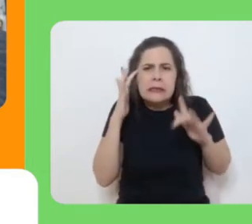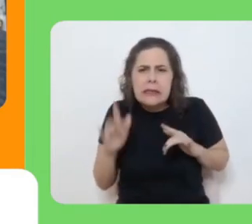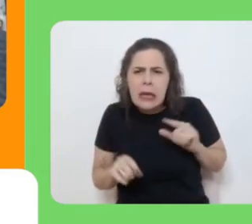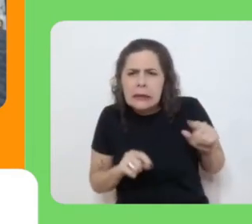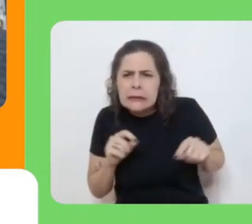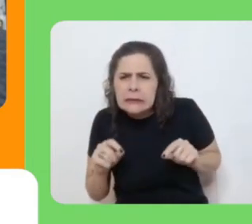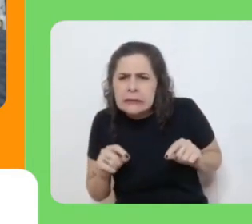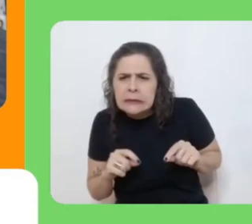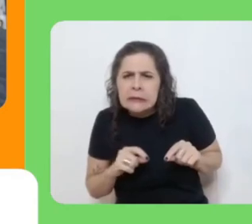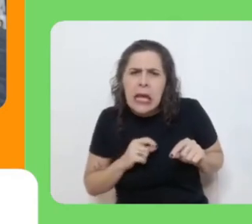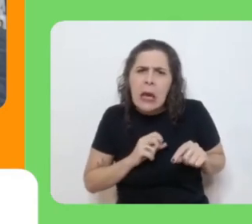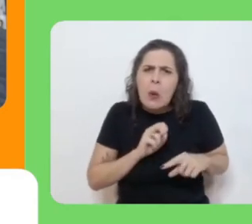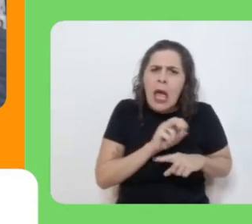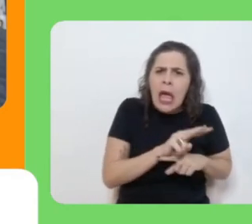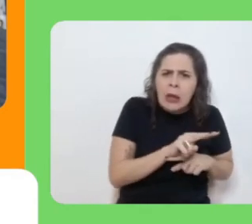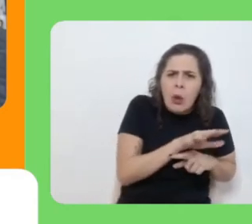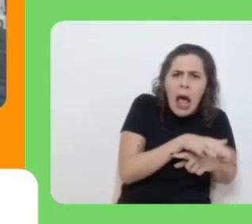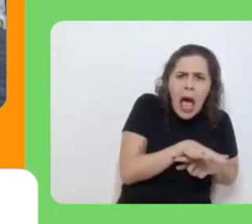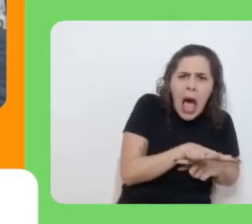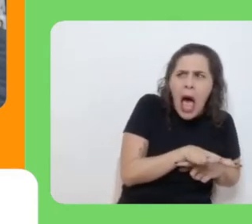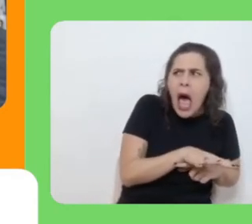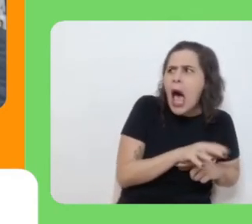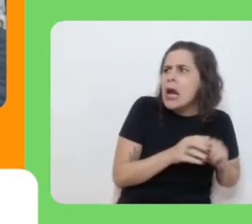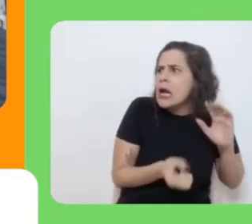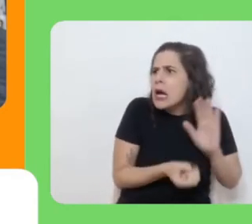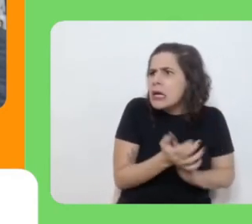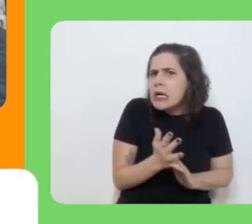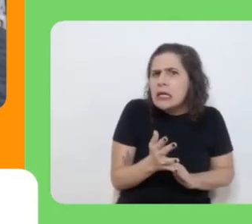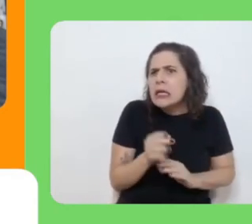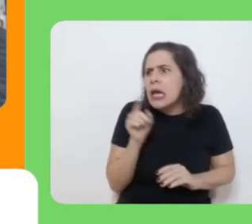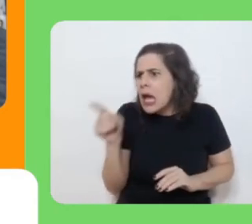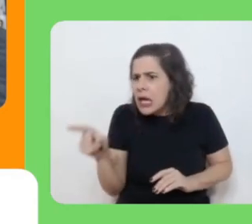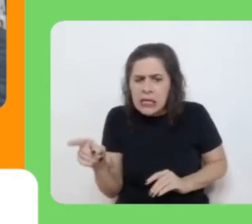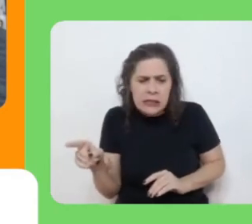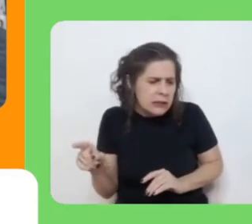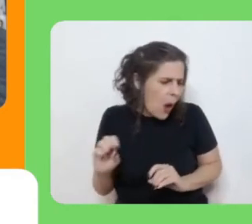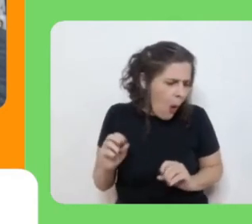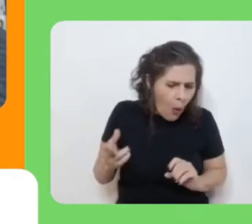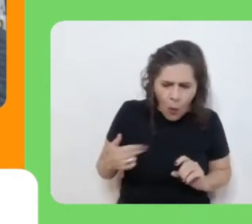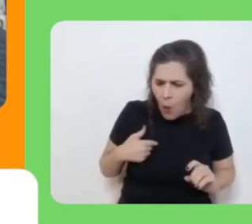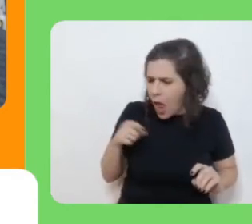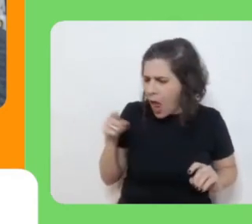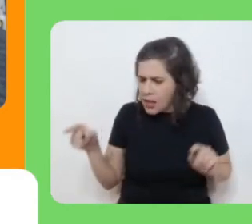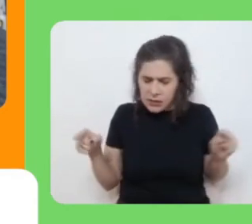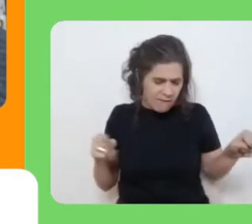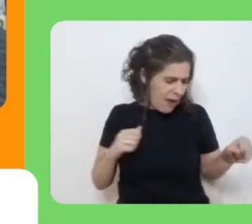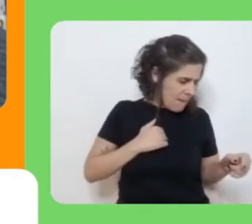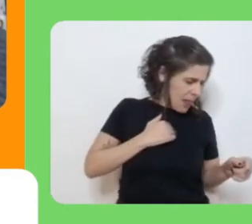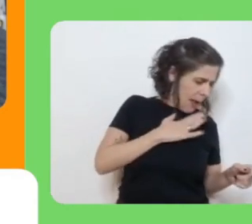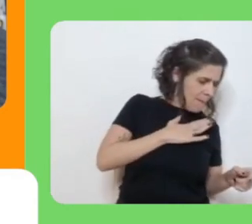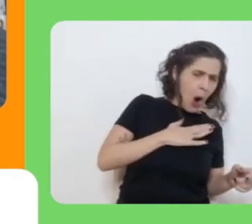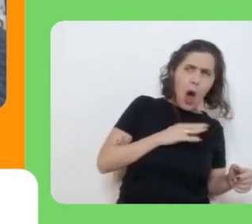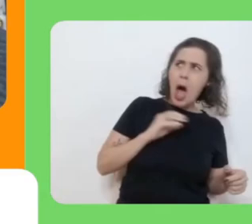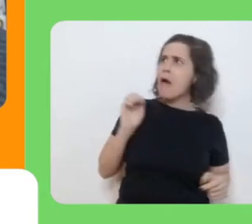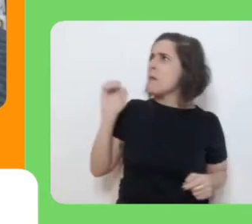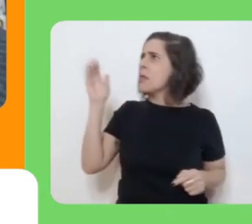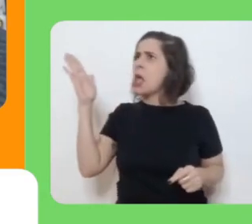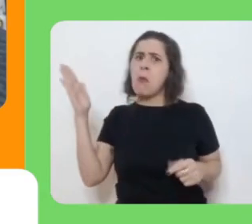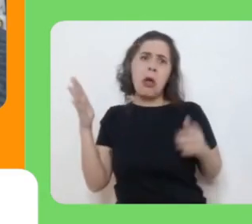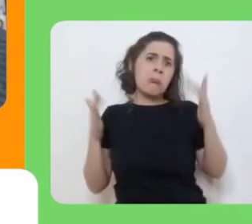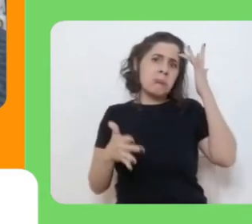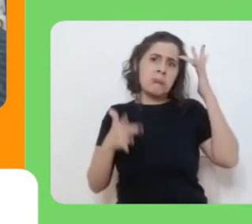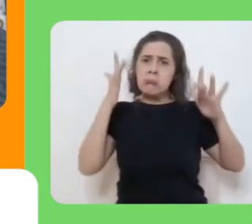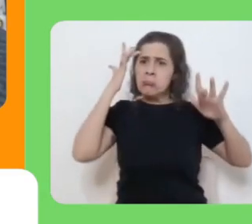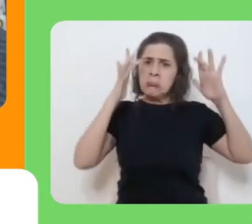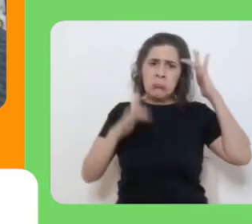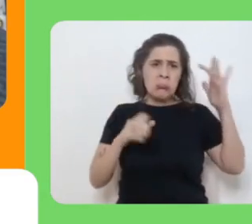eles se inserem, criam um estúdio e se inserem no estúdio local aqui que vai demitir daqui ou depois de amanhã. Não sabe se faz